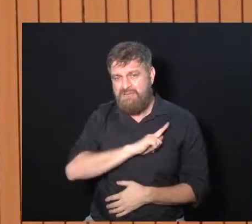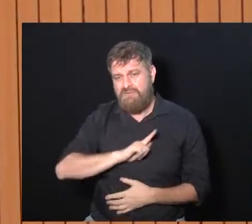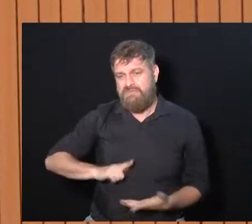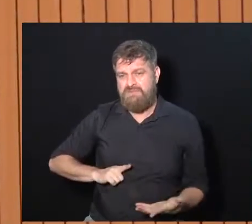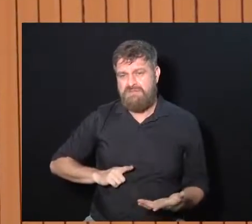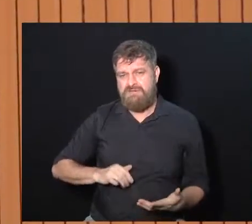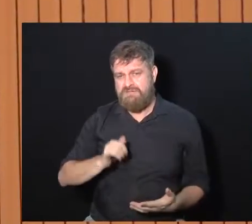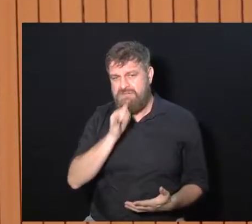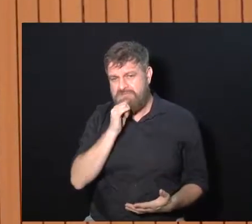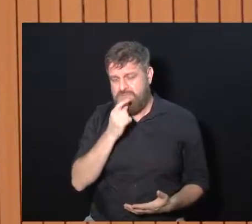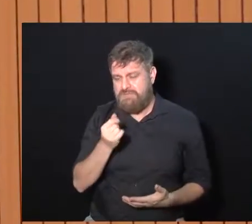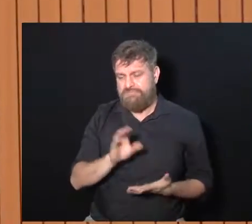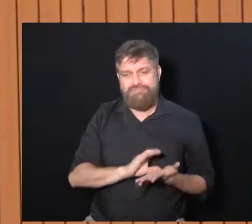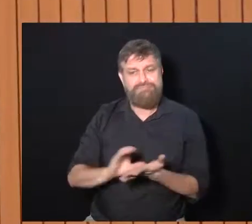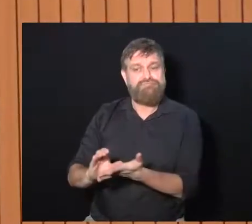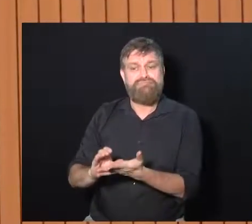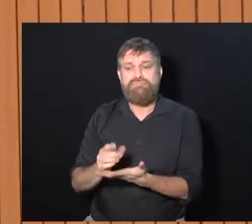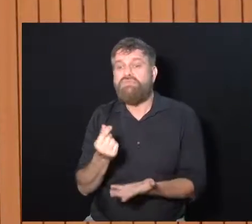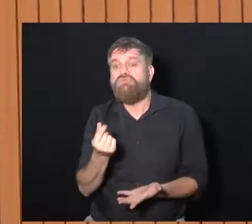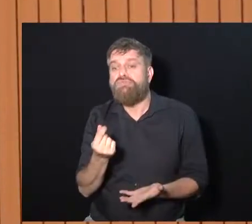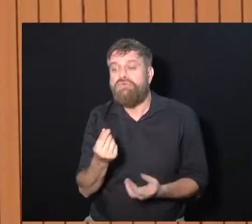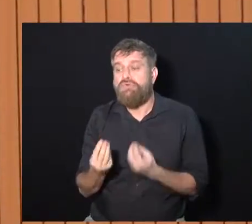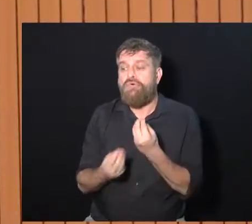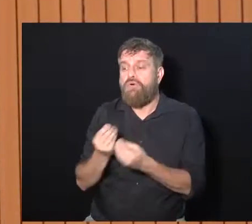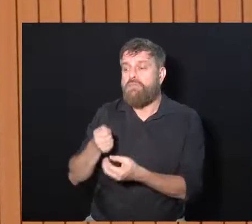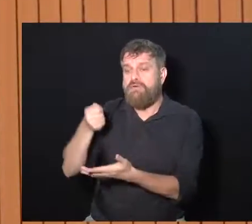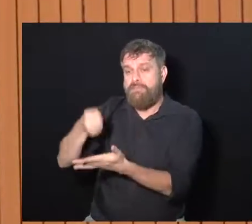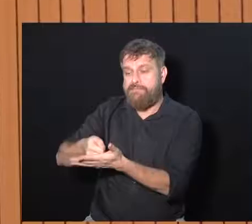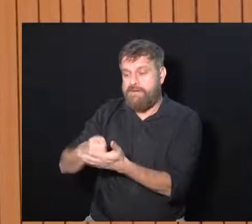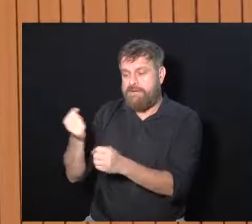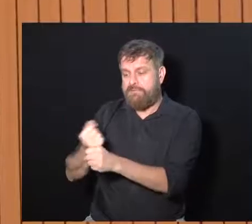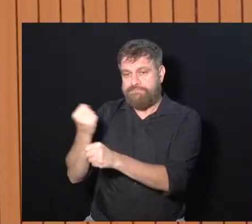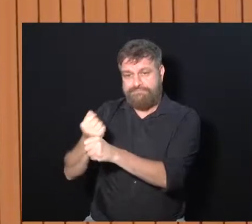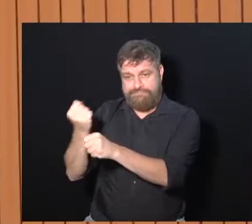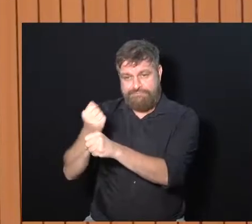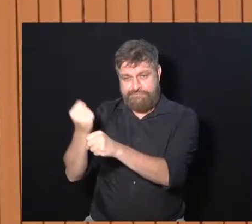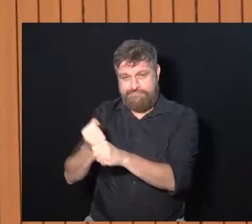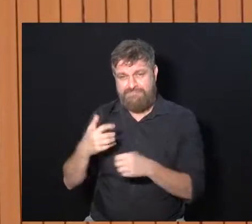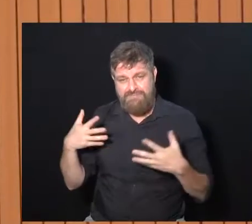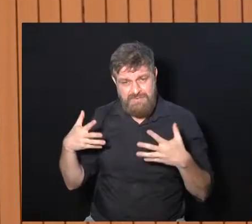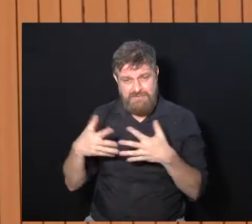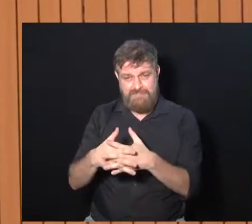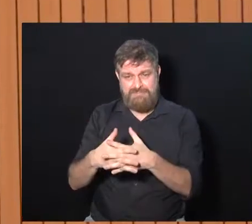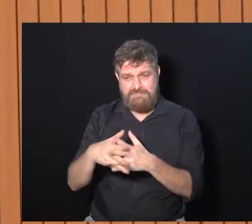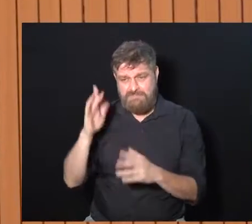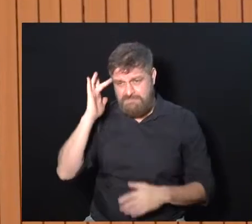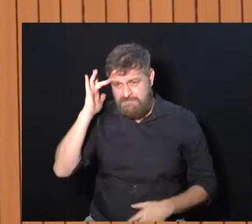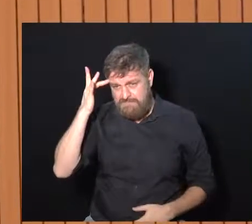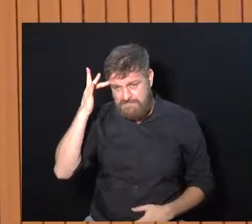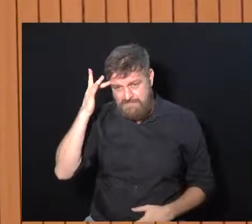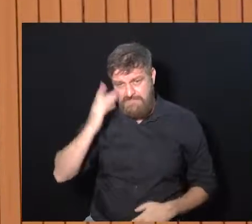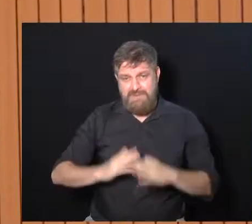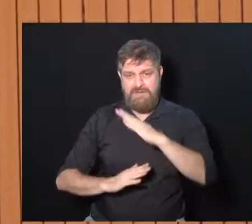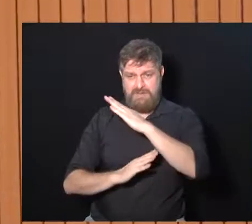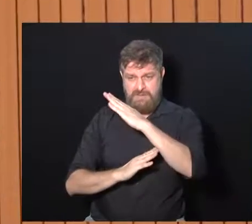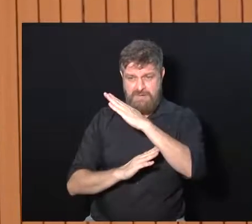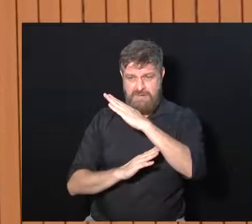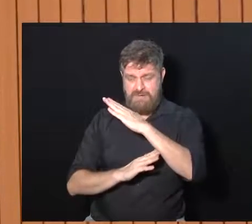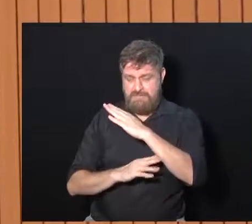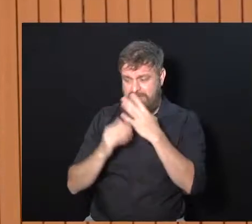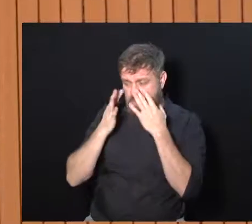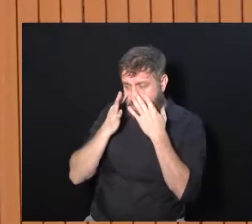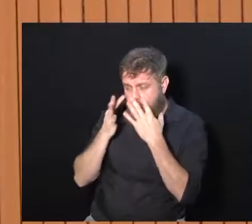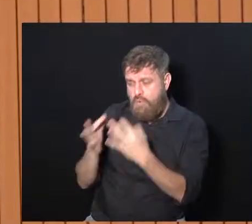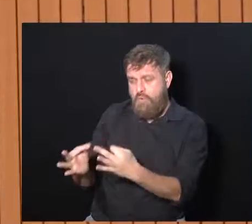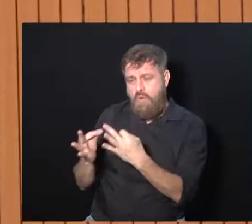exemplo, com verba do município, e assim vai. Então, é uma coisa muito complicada, e eu acho que eu gostaria muito que a Câmara aqui desse uma olhada